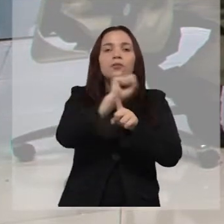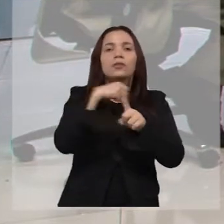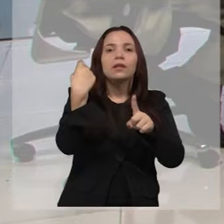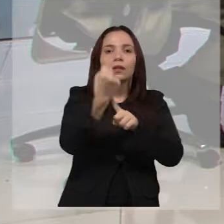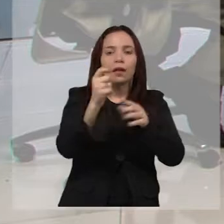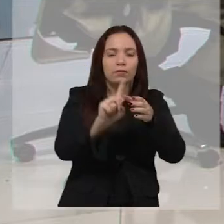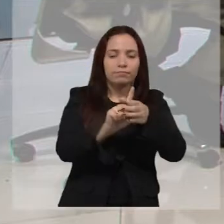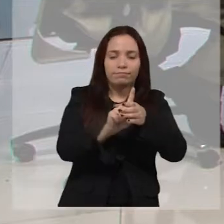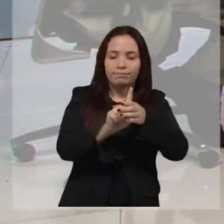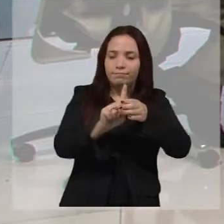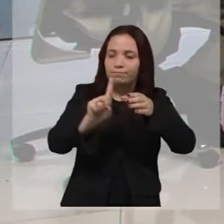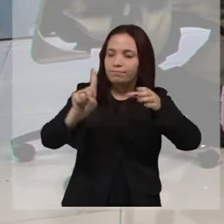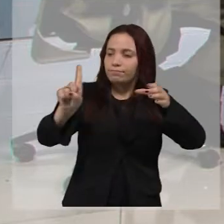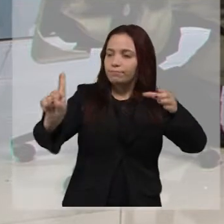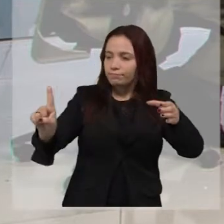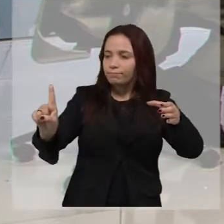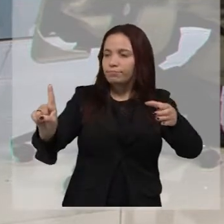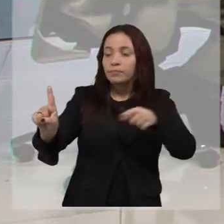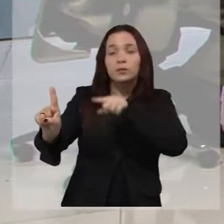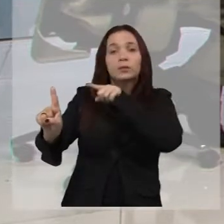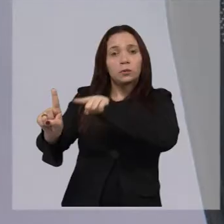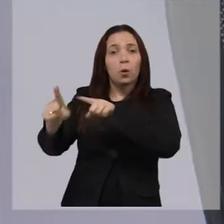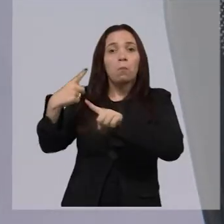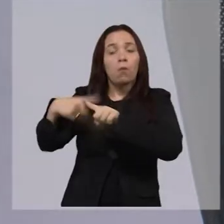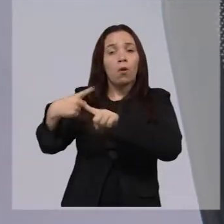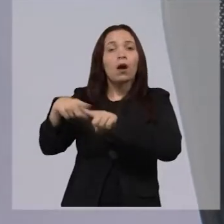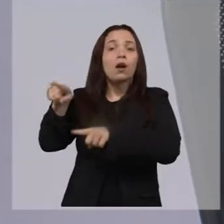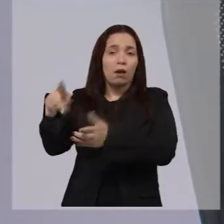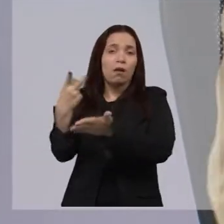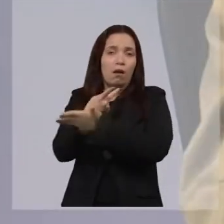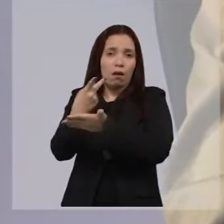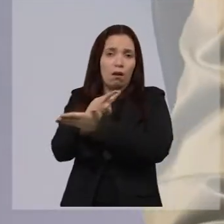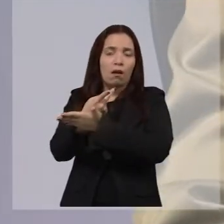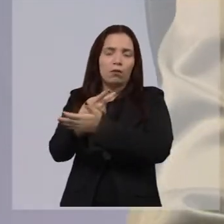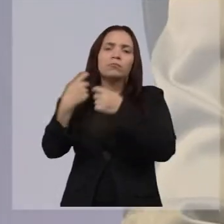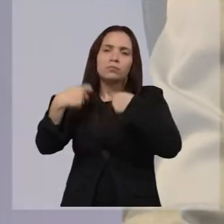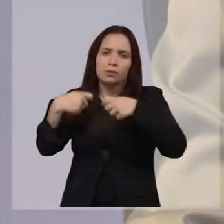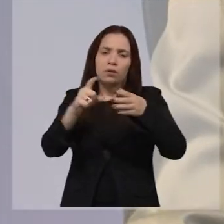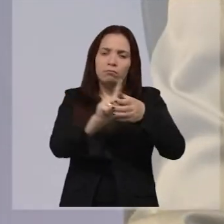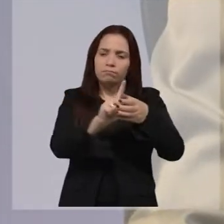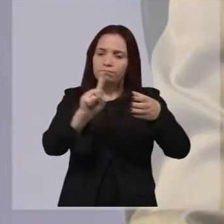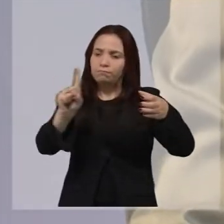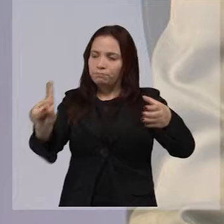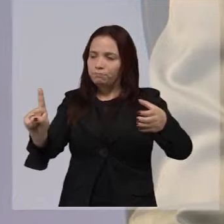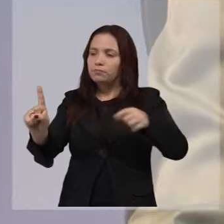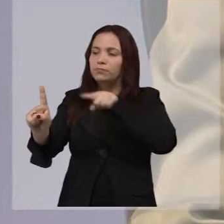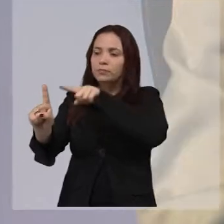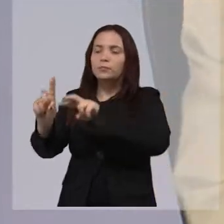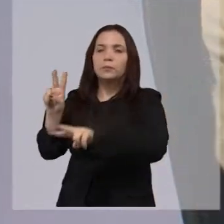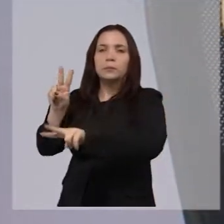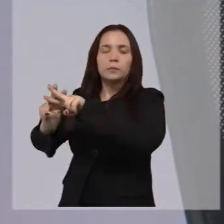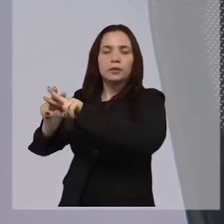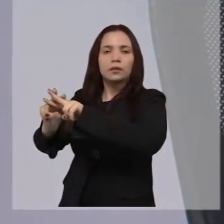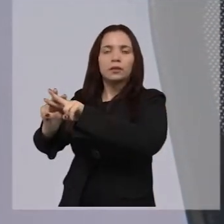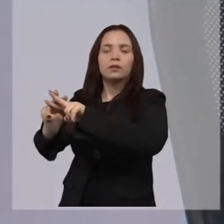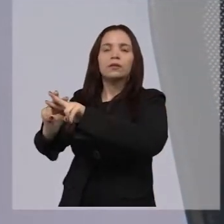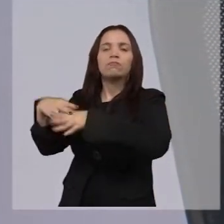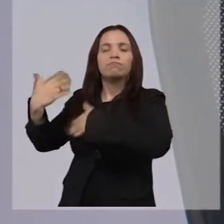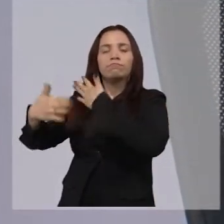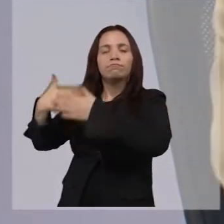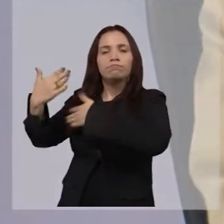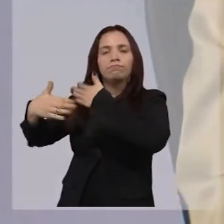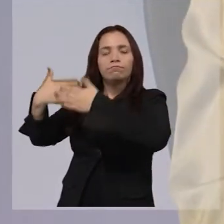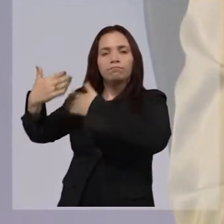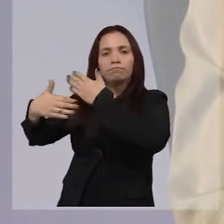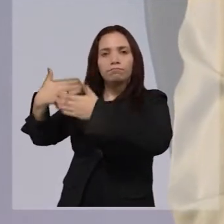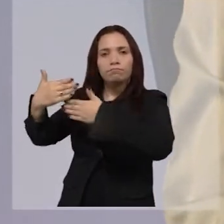para proteger a sociedade. O sujeito tem um comportamento delitivo, ele tem que ser separado para proteger a sociedade.